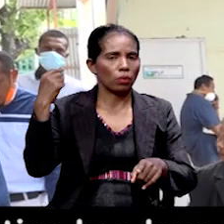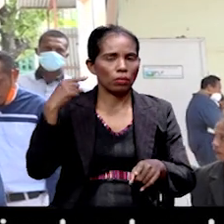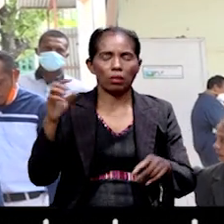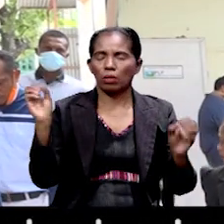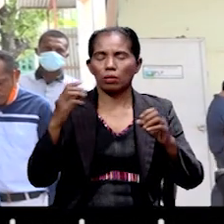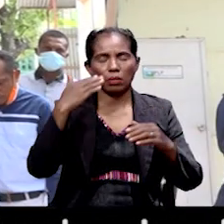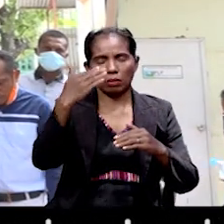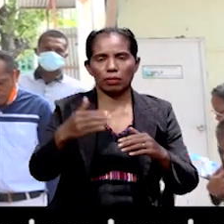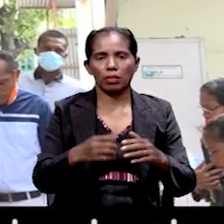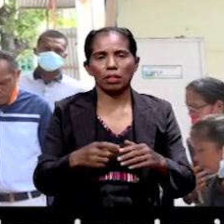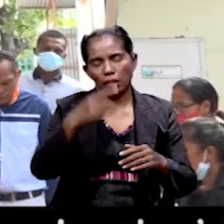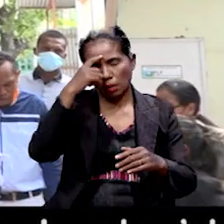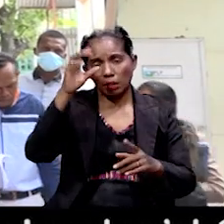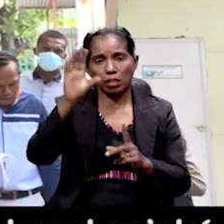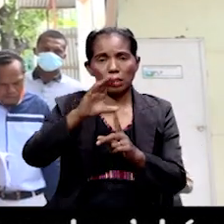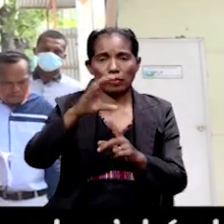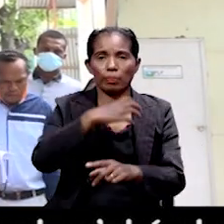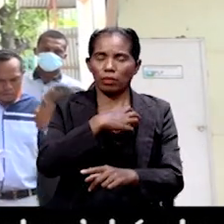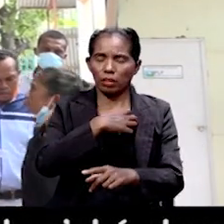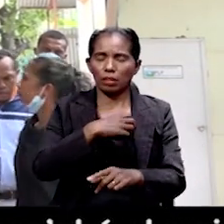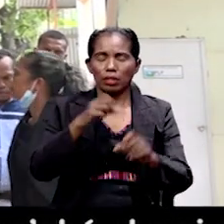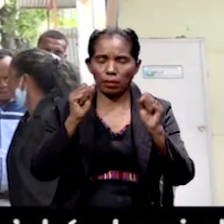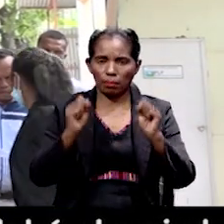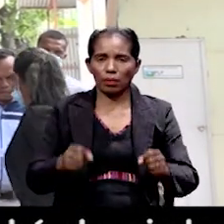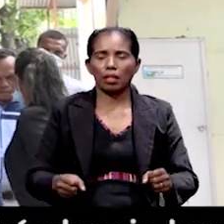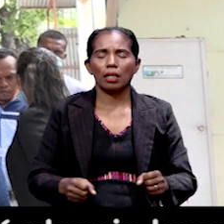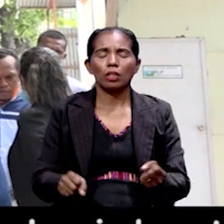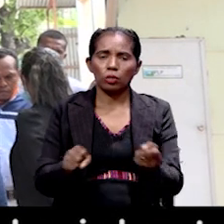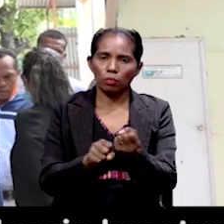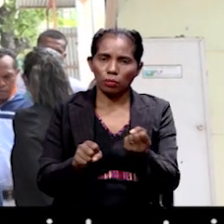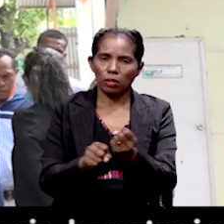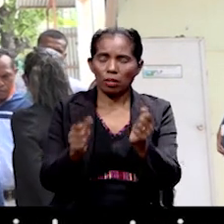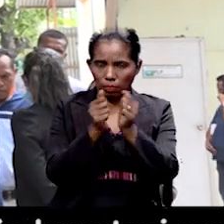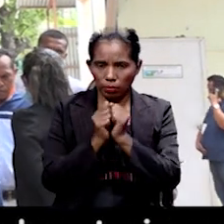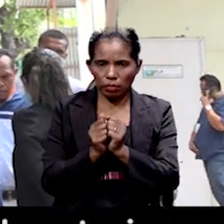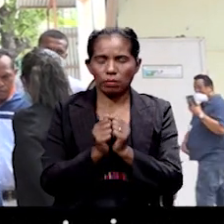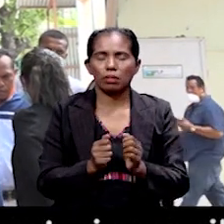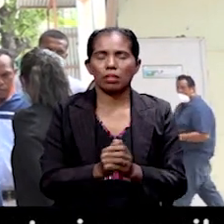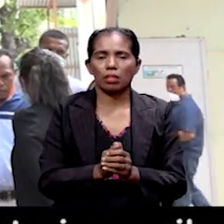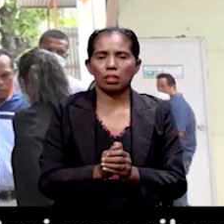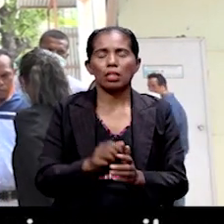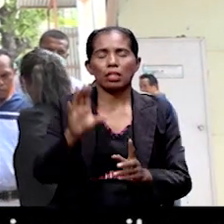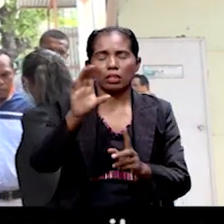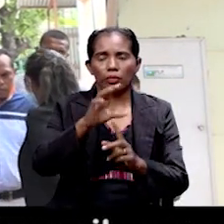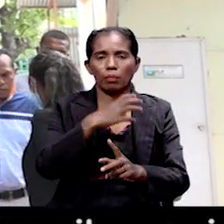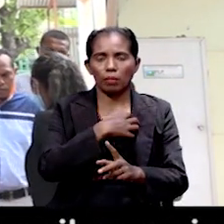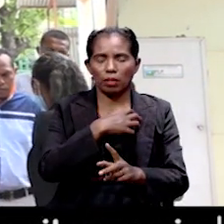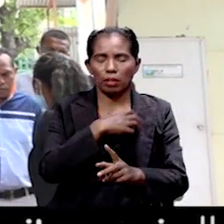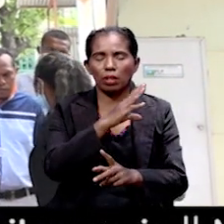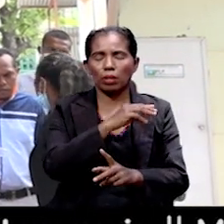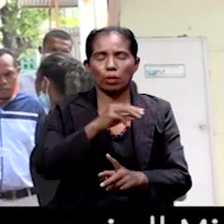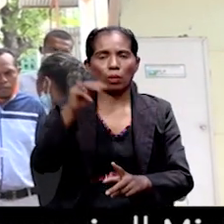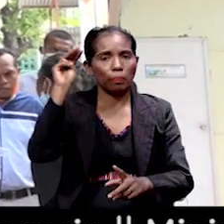Tanda nama mak komandan sira nabe hanya sa substitui malu komanda polisi home ministru sira